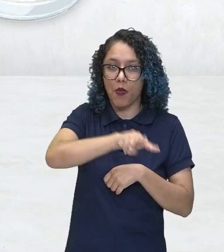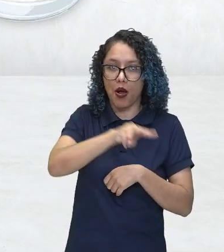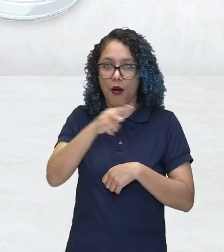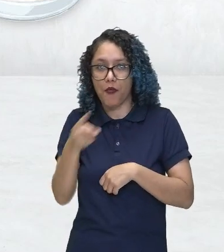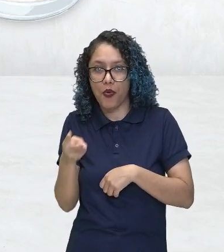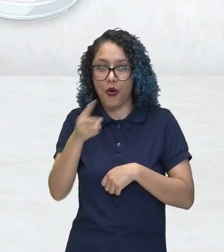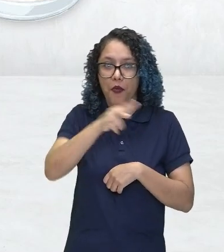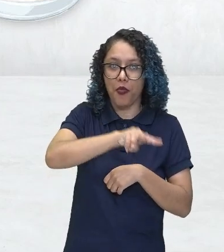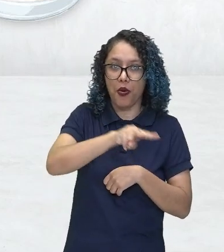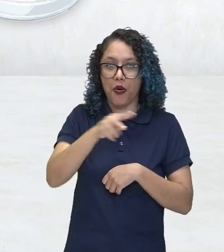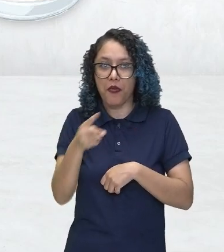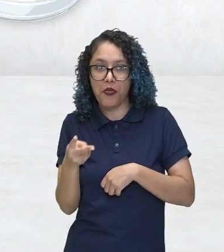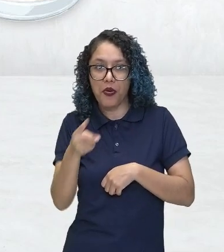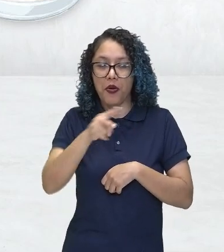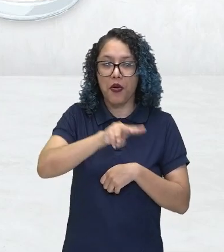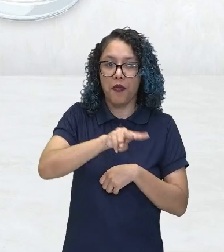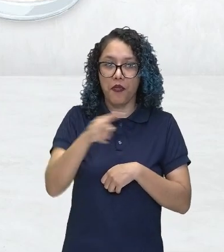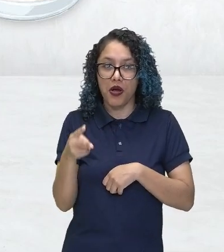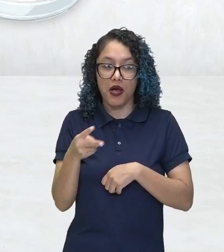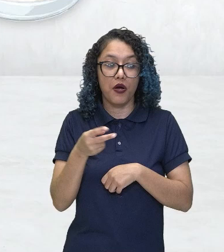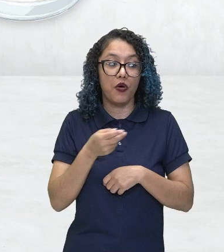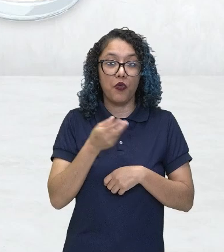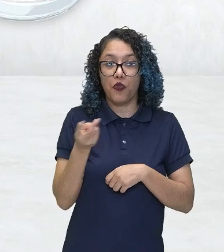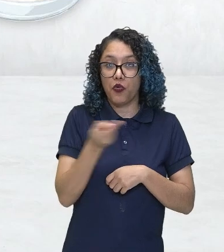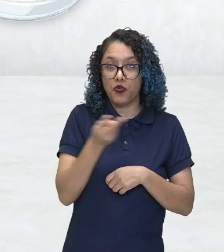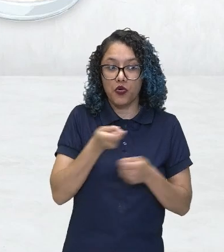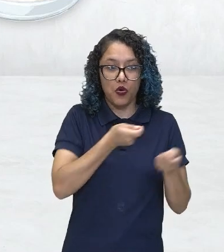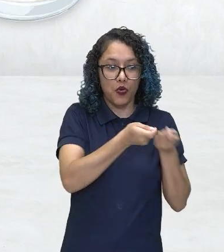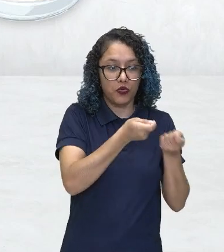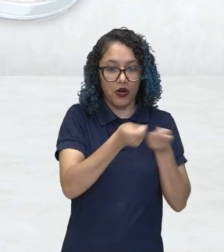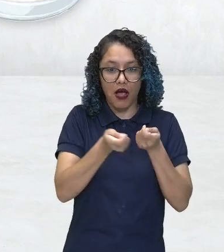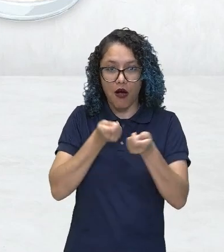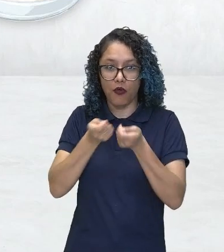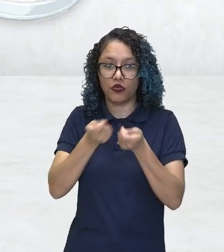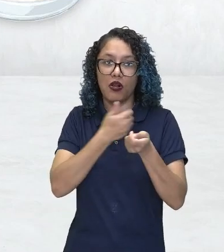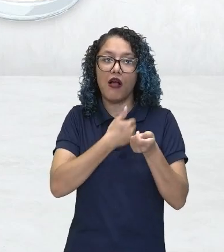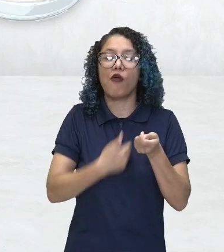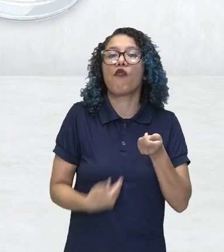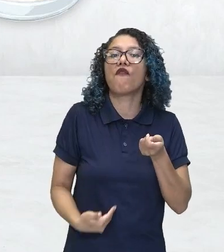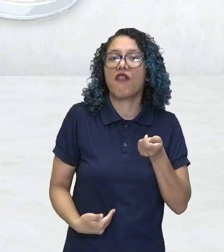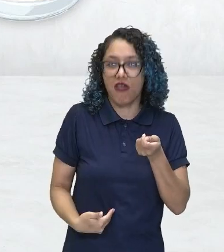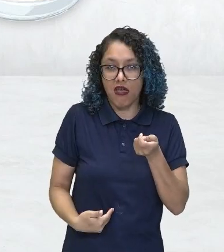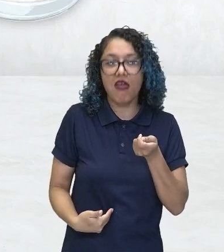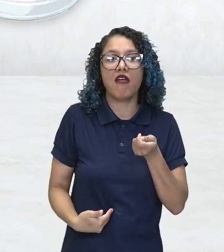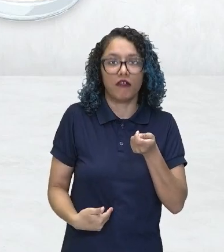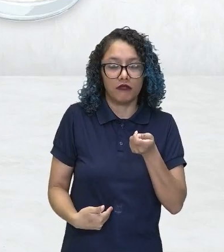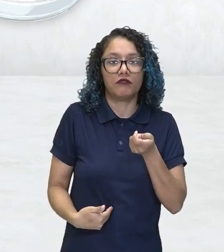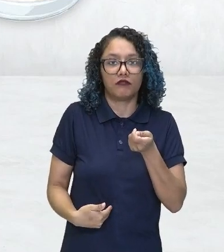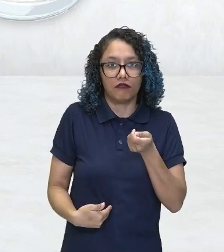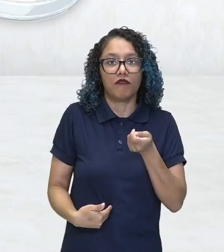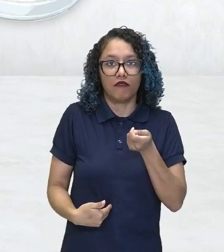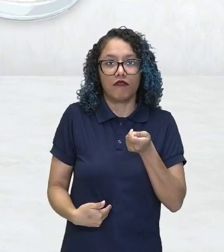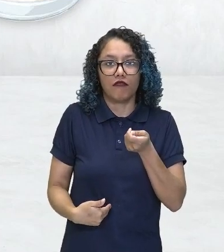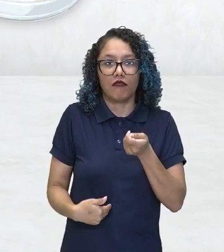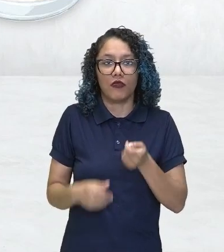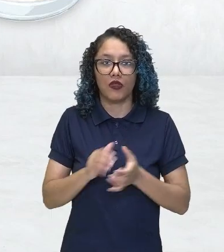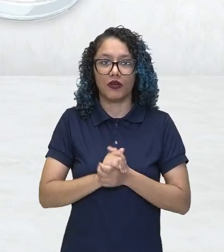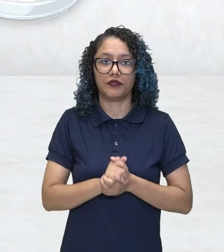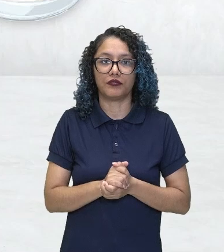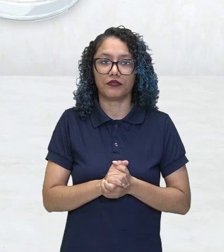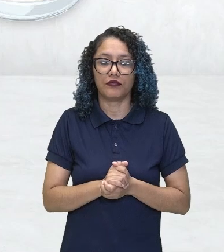gado. Dominavam, então, eles tinham essa predominância, né, na presidência da República. E iam,